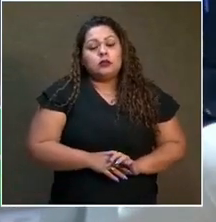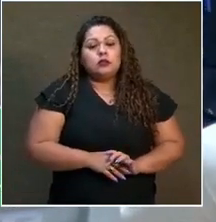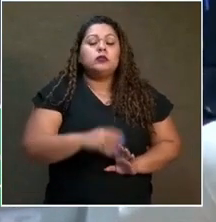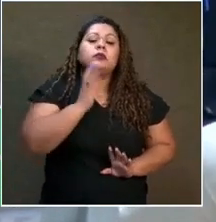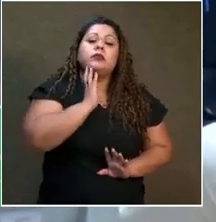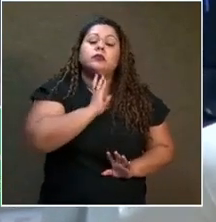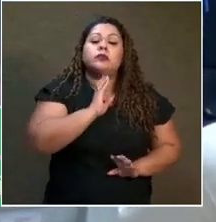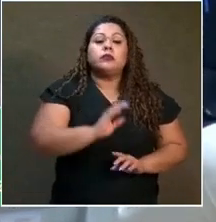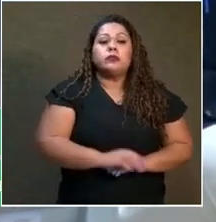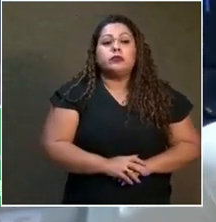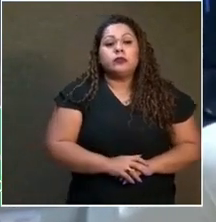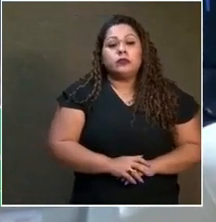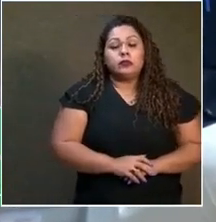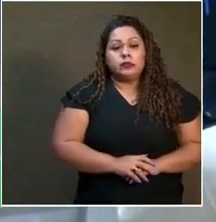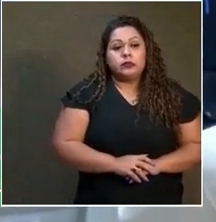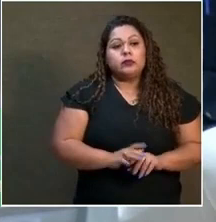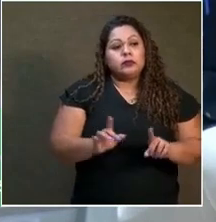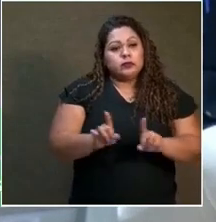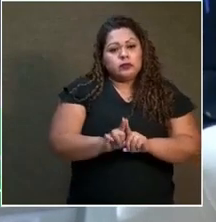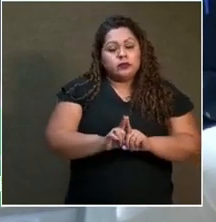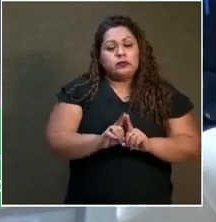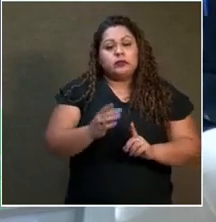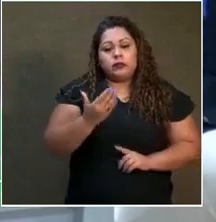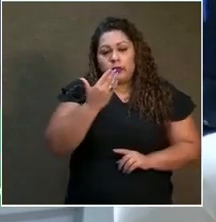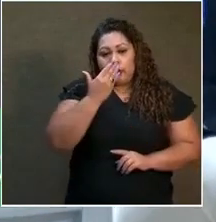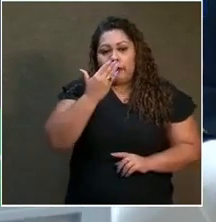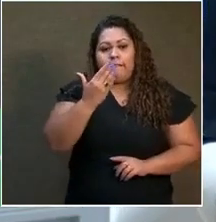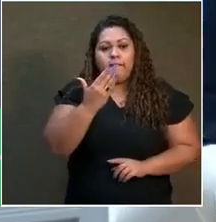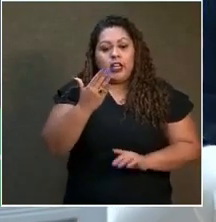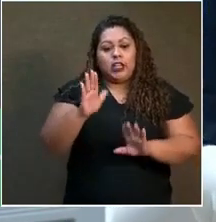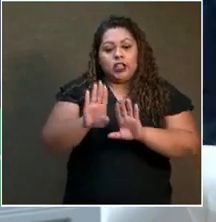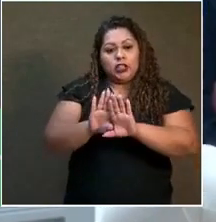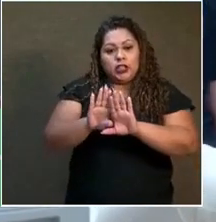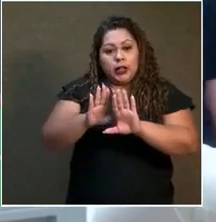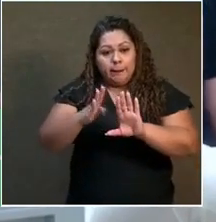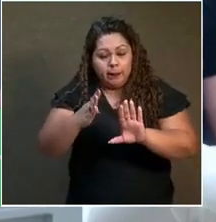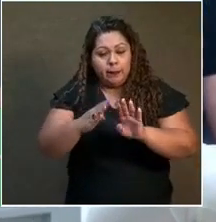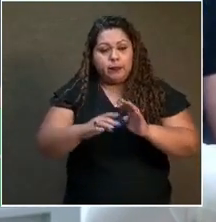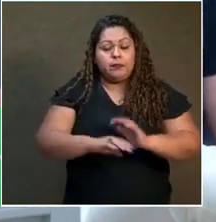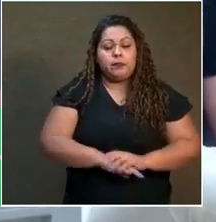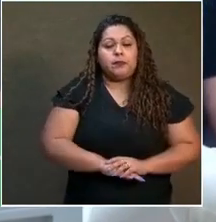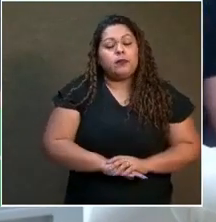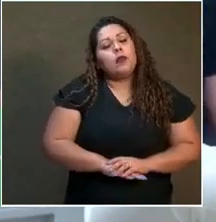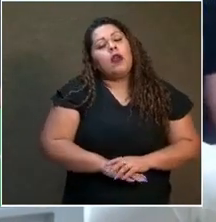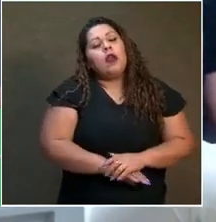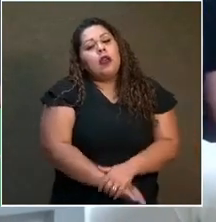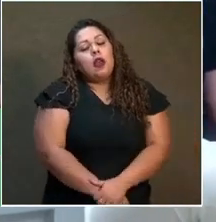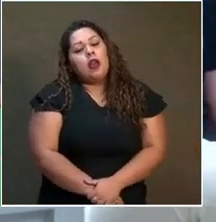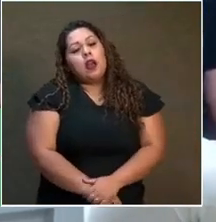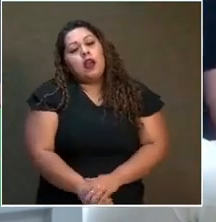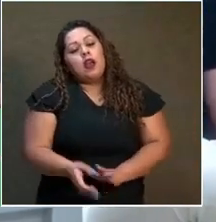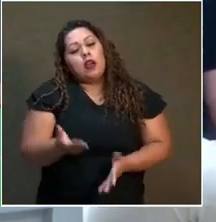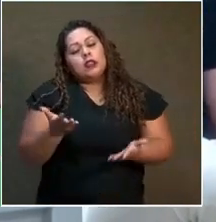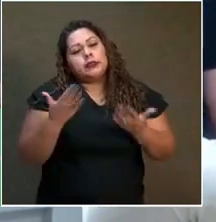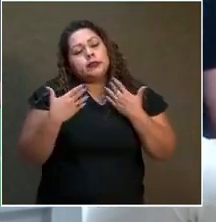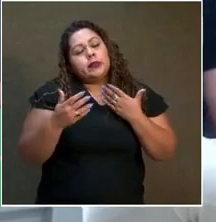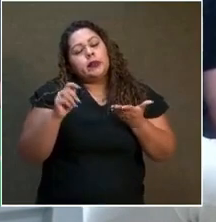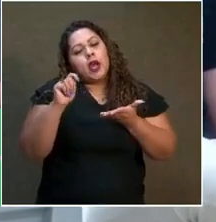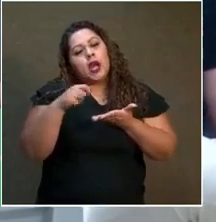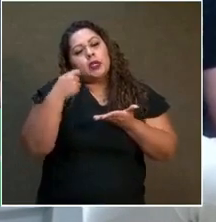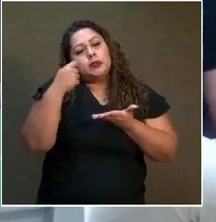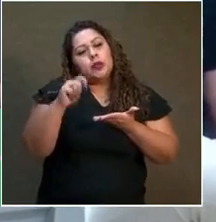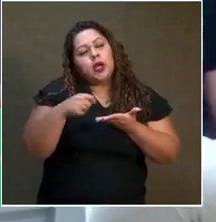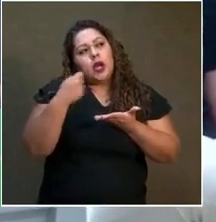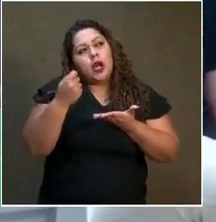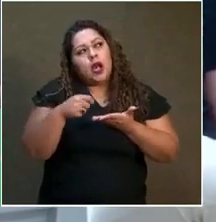esteio que fica bem em frente à porta da casa da declarante, e ficou ali comendo algo, que nesse